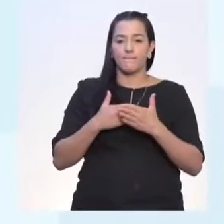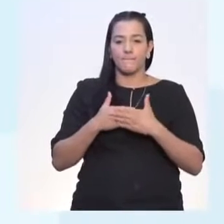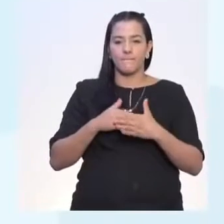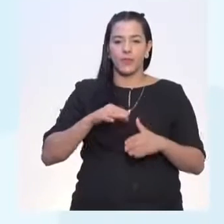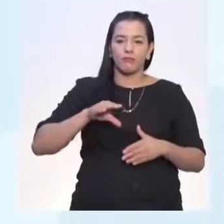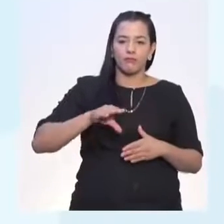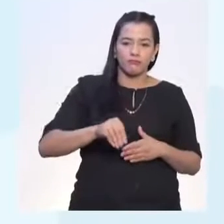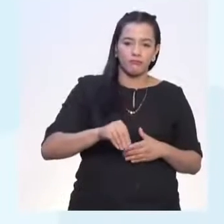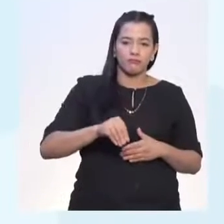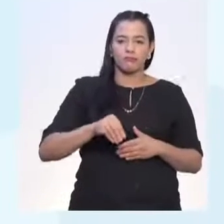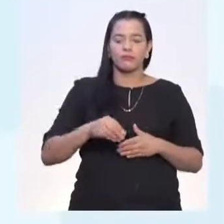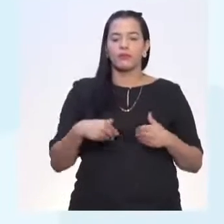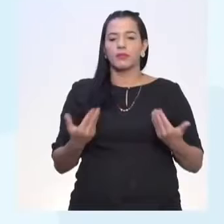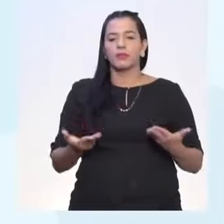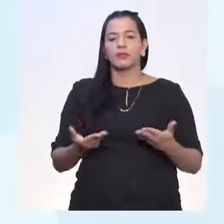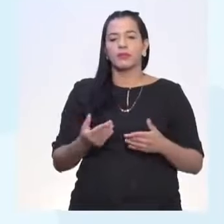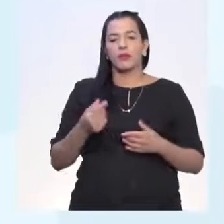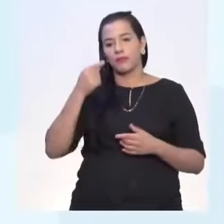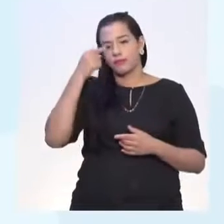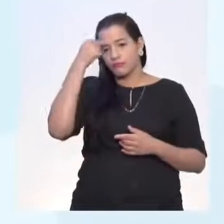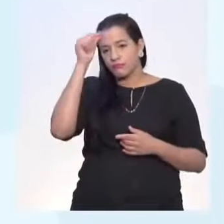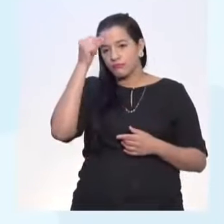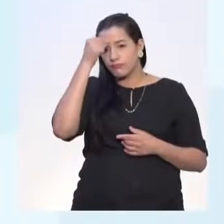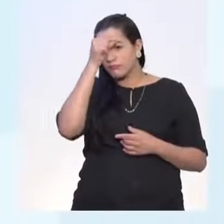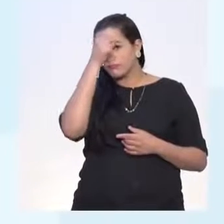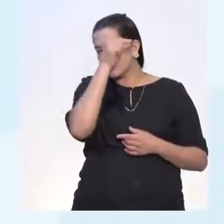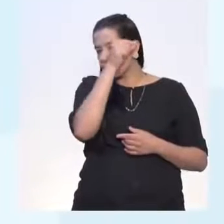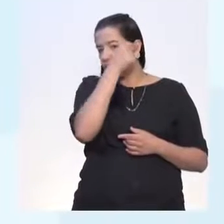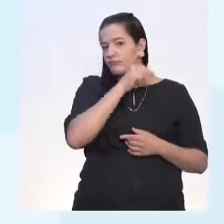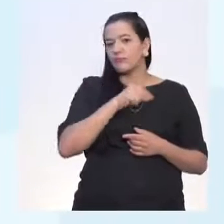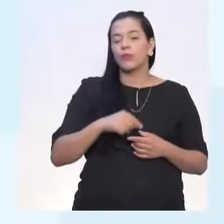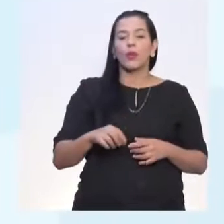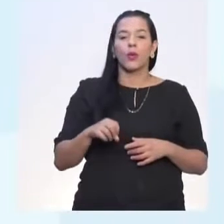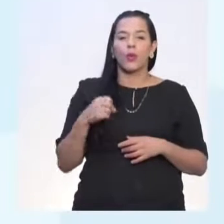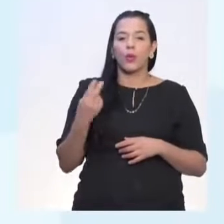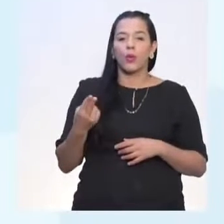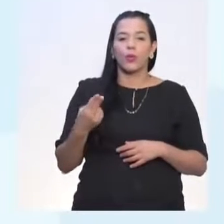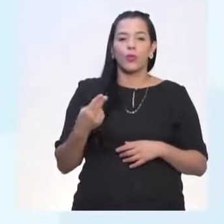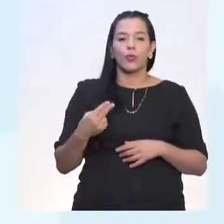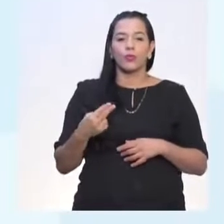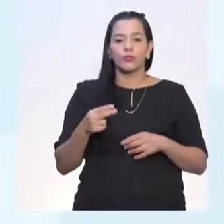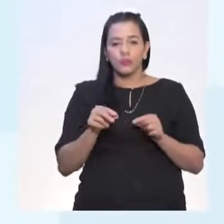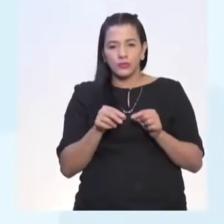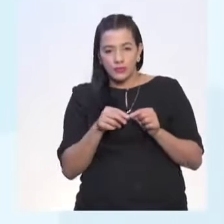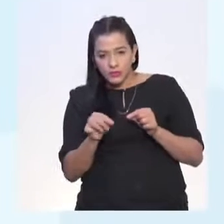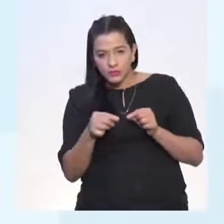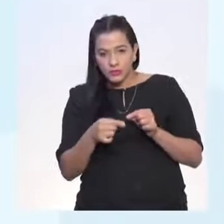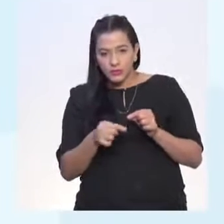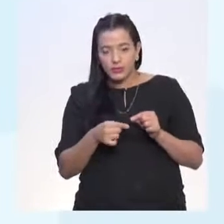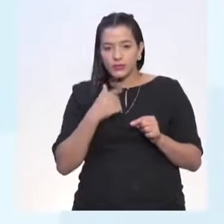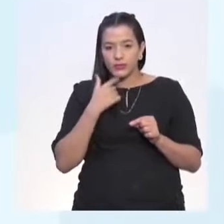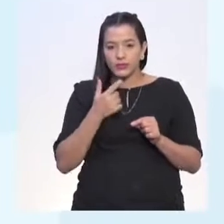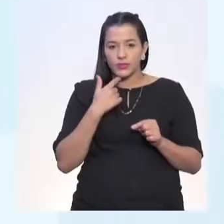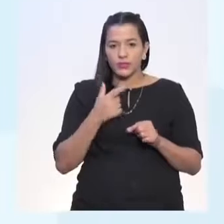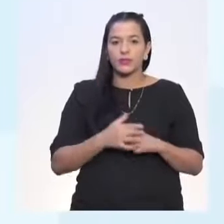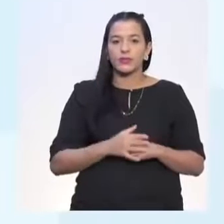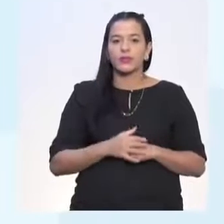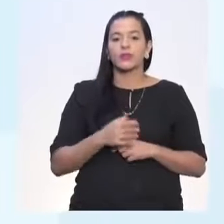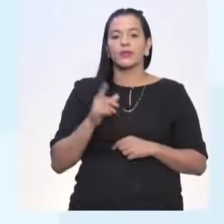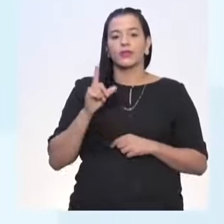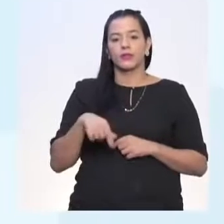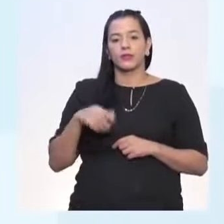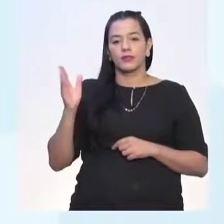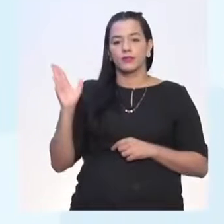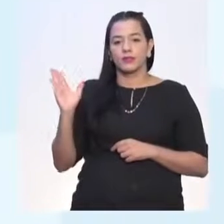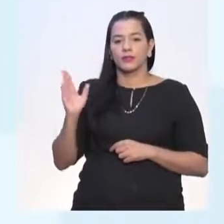pequena peça, um pelinho, alguma coisa que está presa num cantinho ali e tal, que não chega à sua mão, você usa ali uma